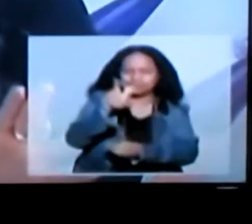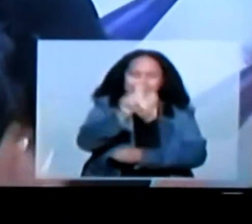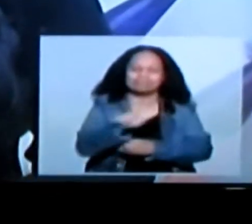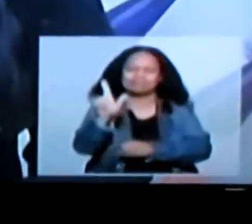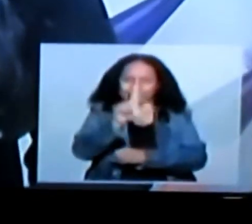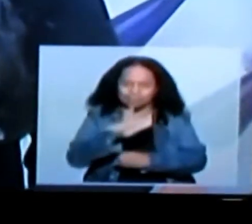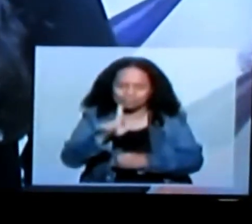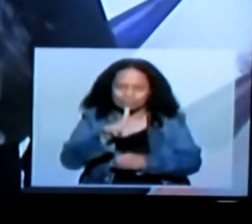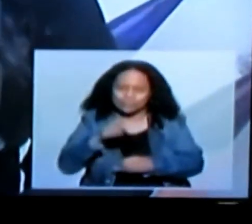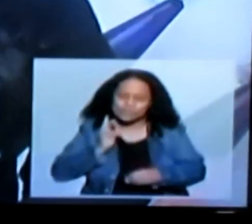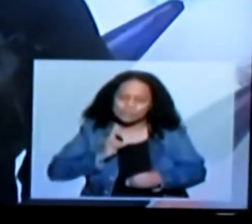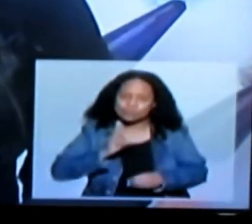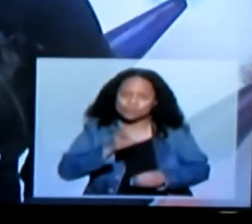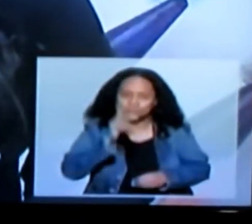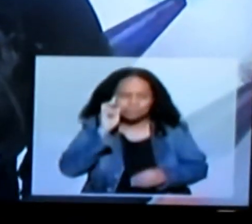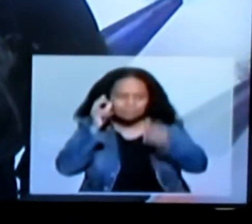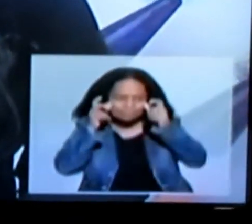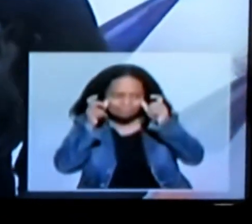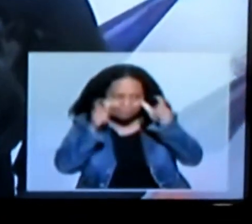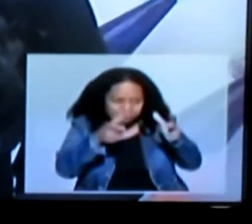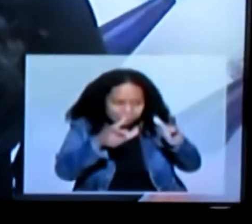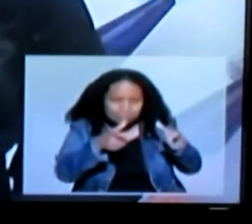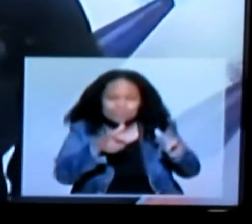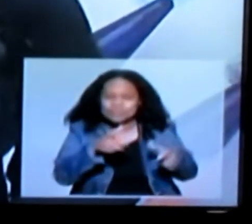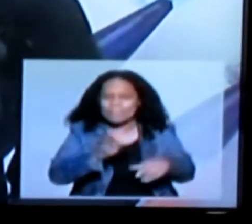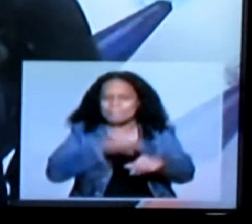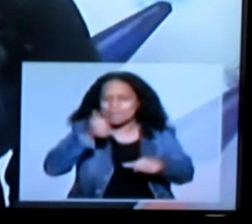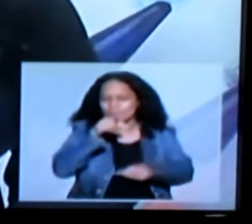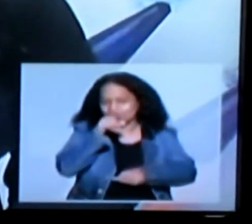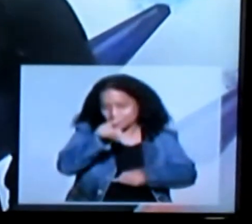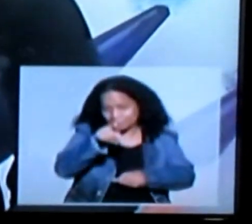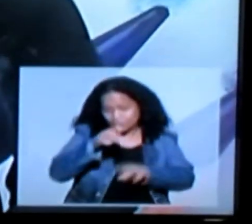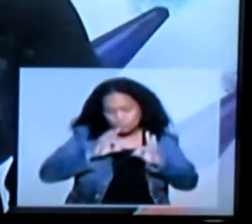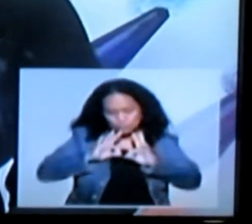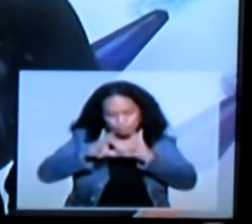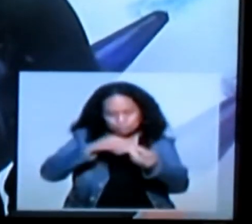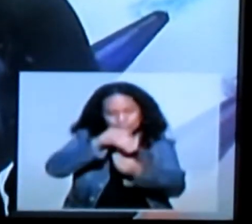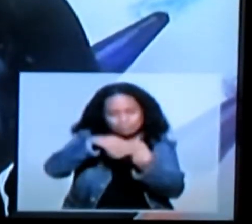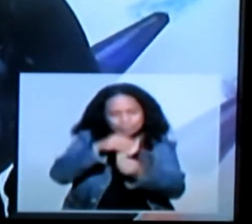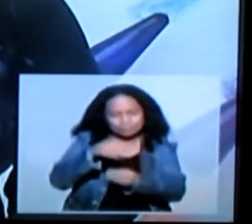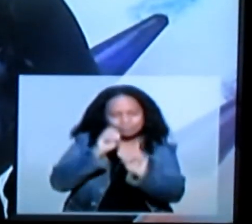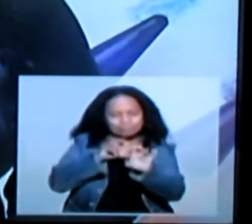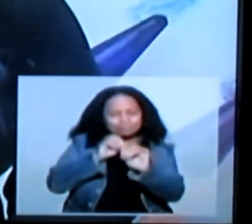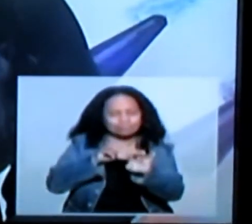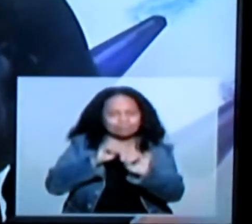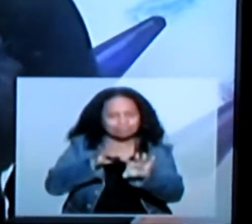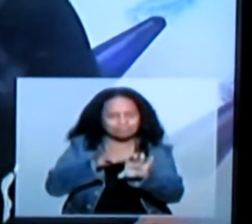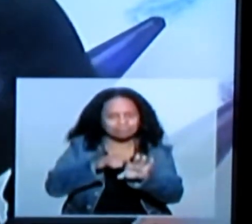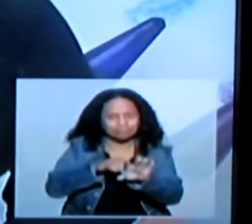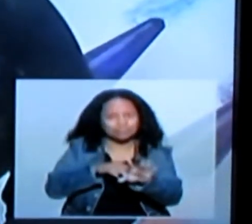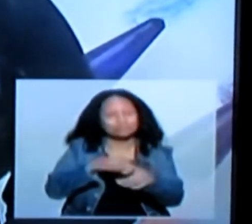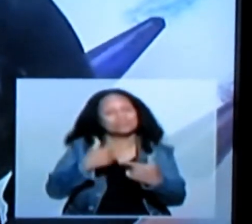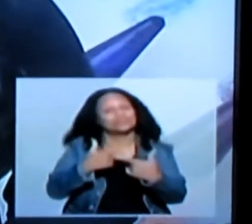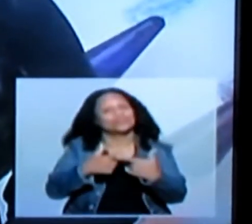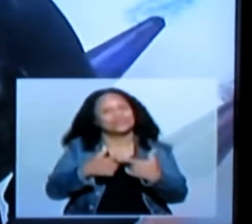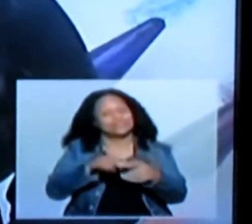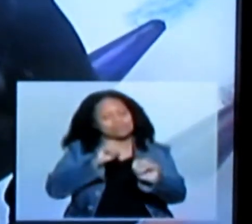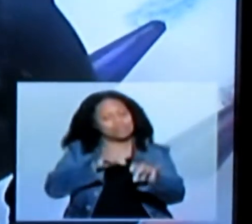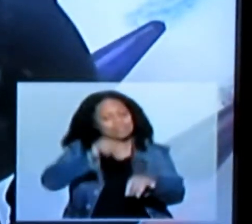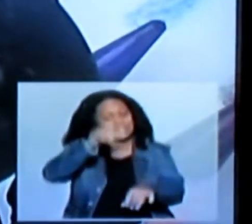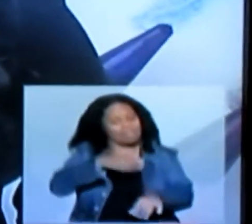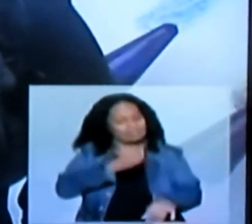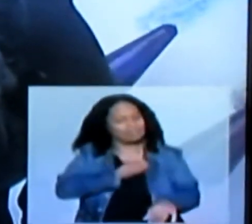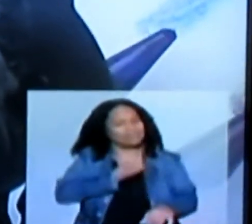da literatura. E como a gente sempre está ligado para trazer o melhor para você sobre tudo que envolve o mundo da educação, porque educação é